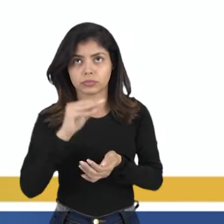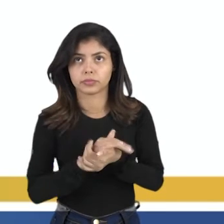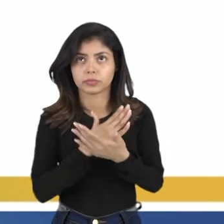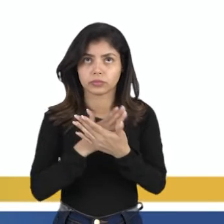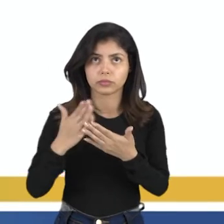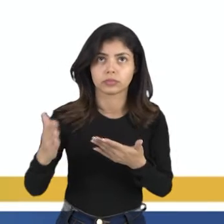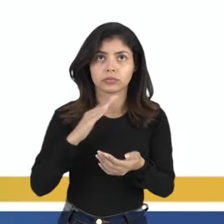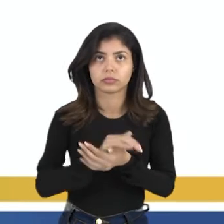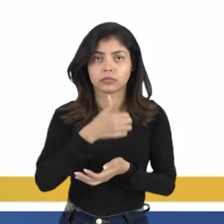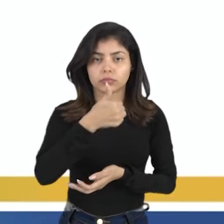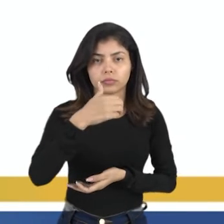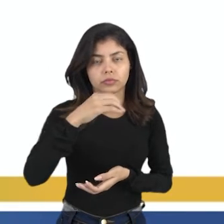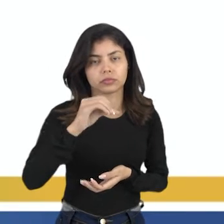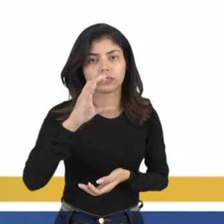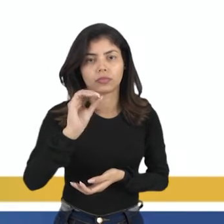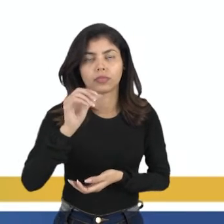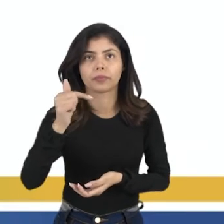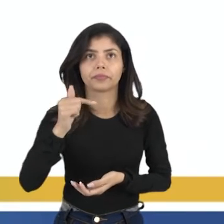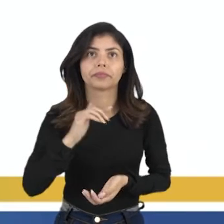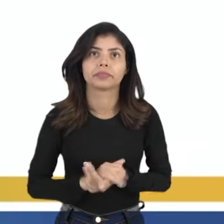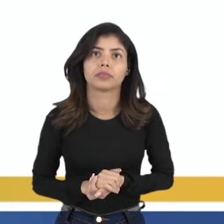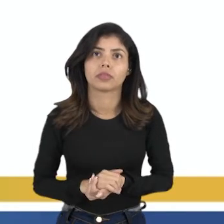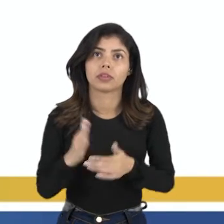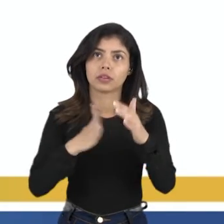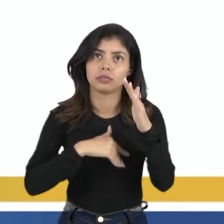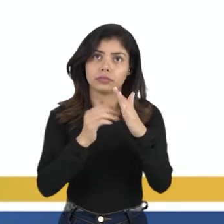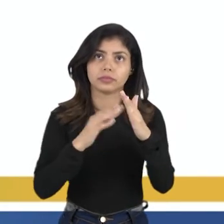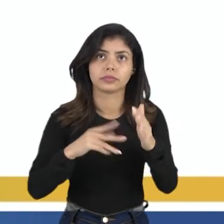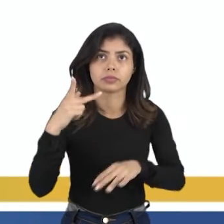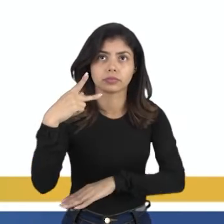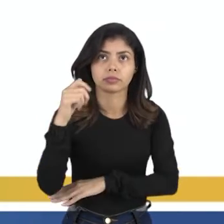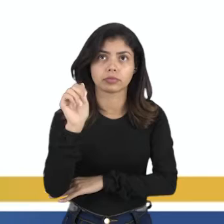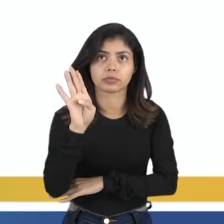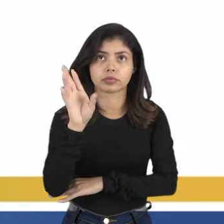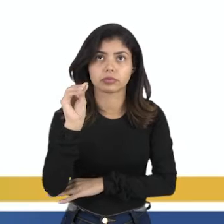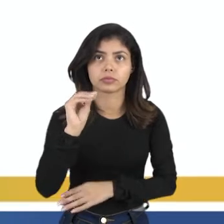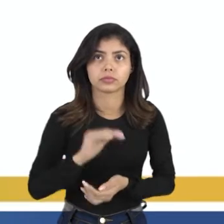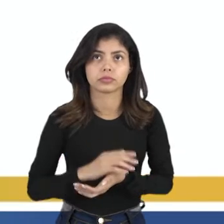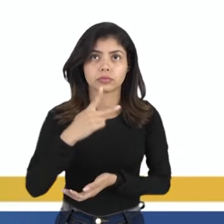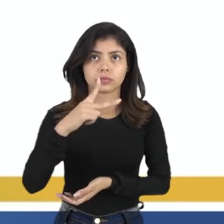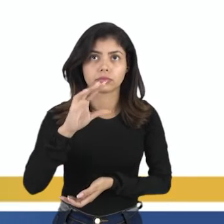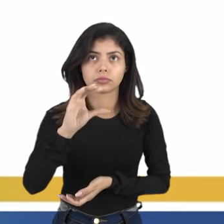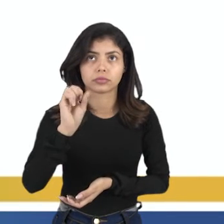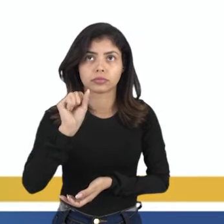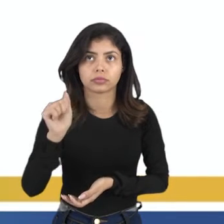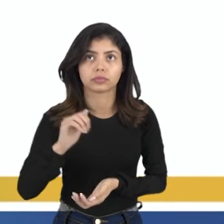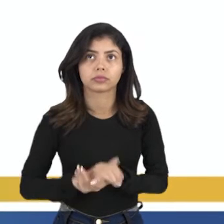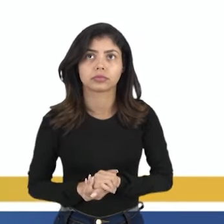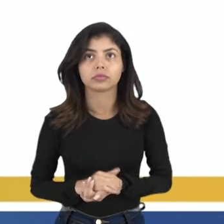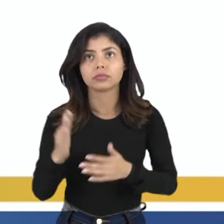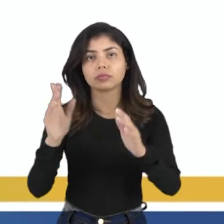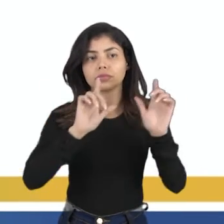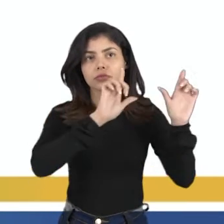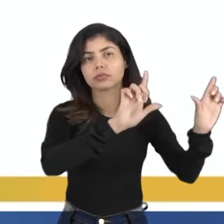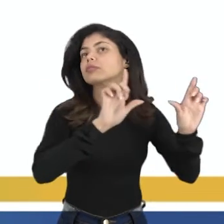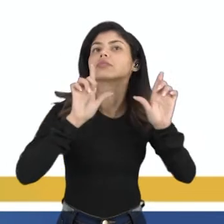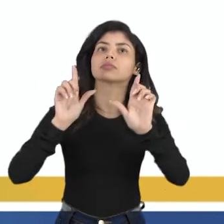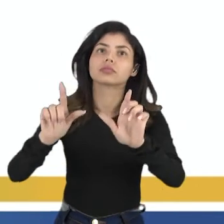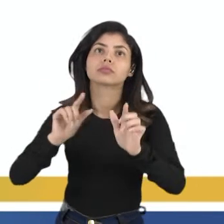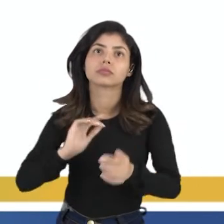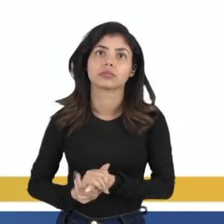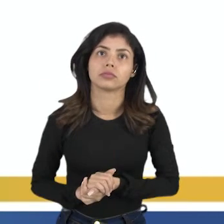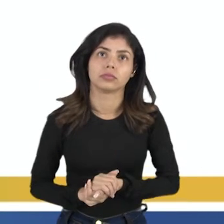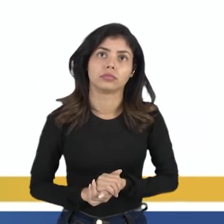Foi iniciado em 1907 pelo pintor espanhol Pablo Picasso com a